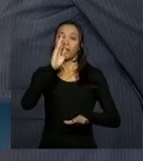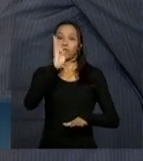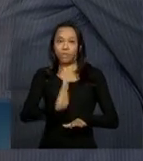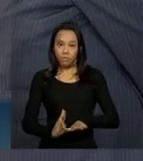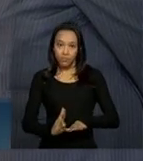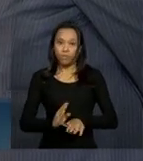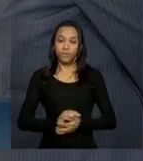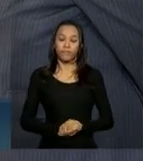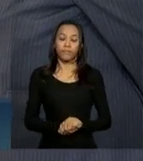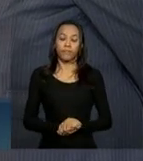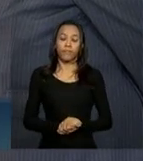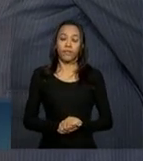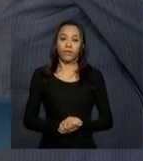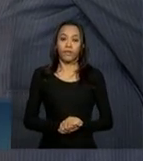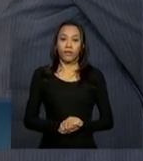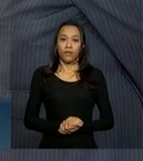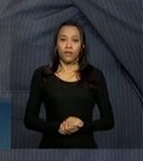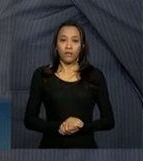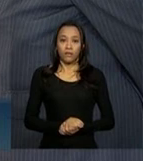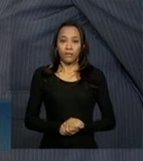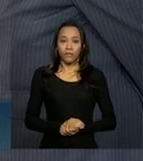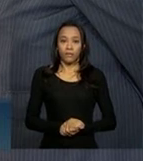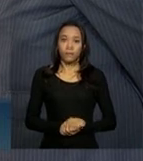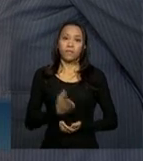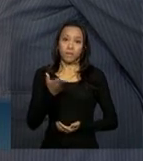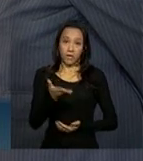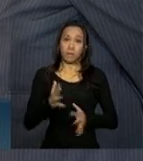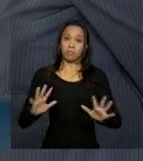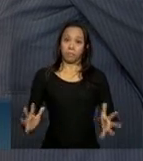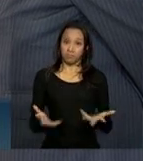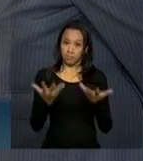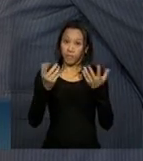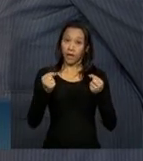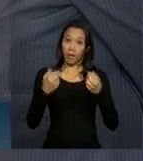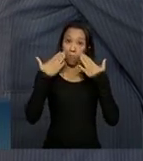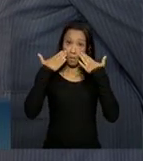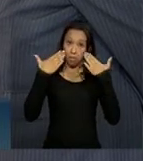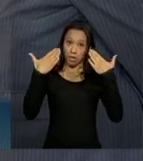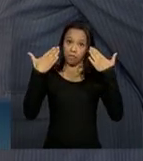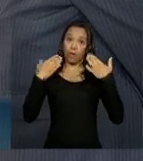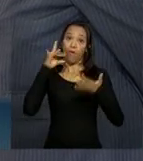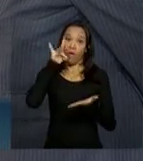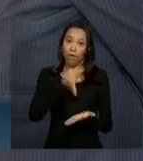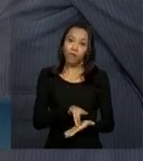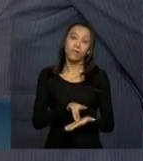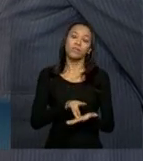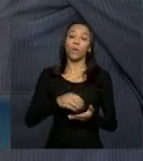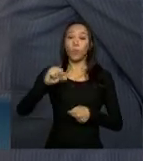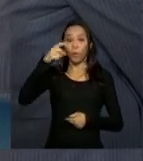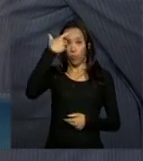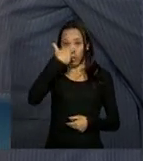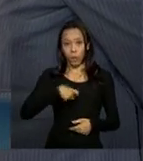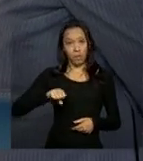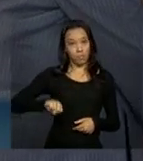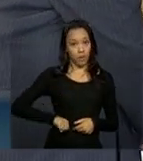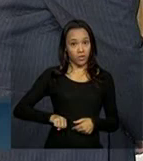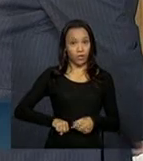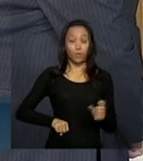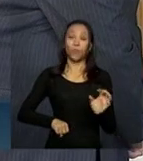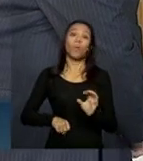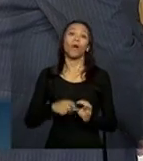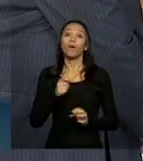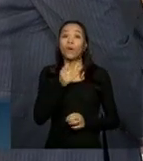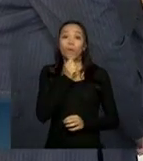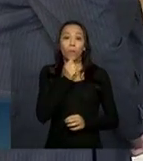Até essa cerimônia, que é uma apresentação oficial, o embaixador não se considera como